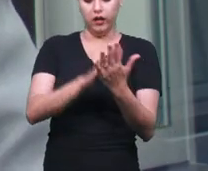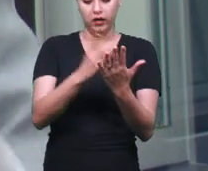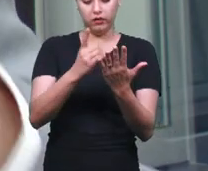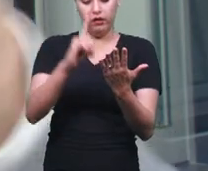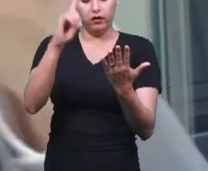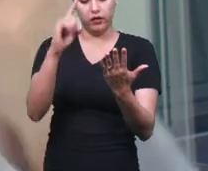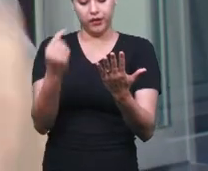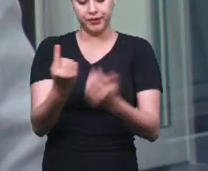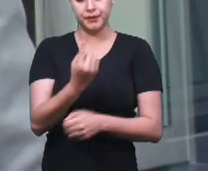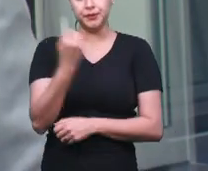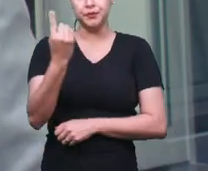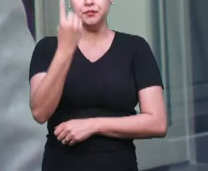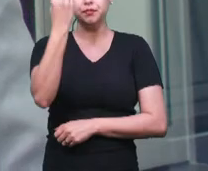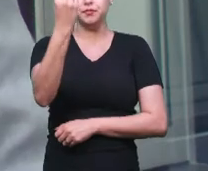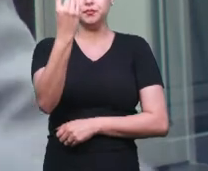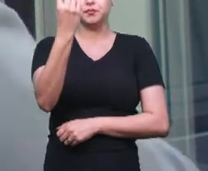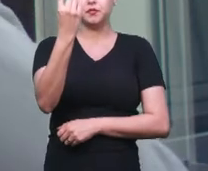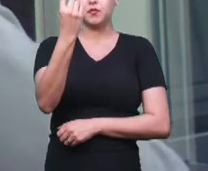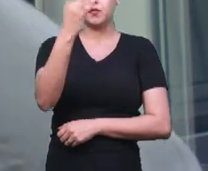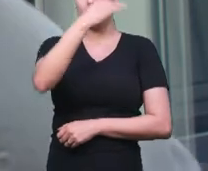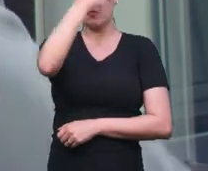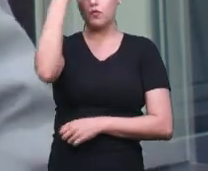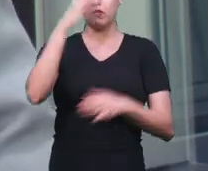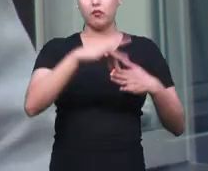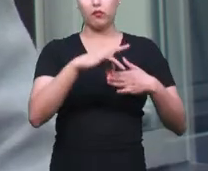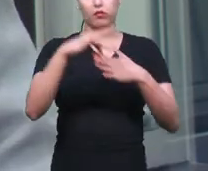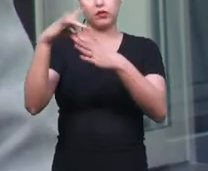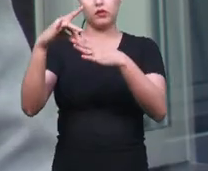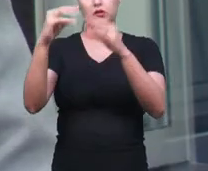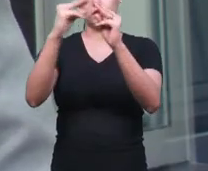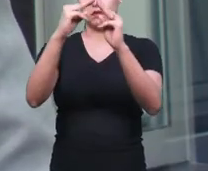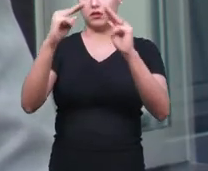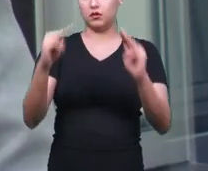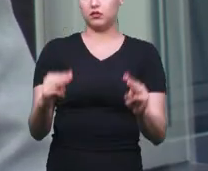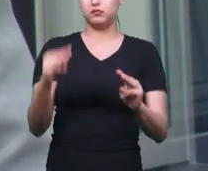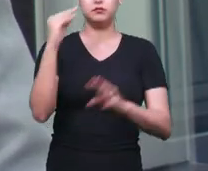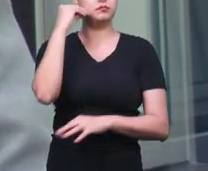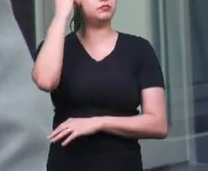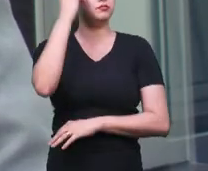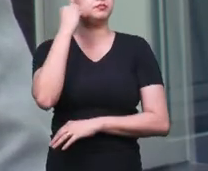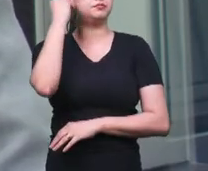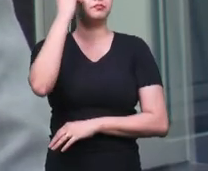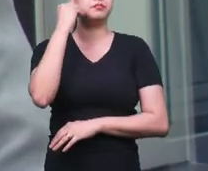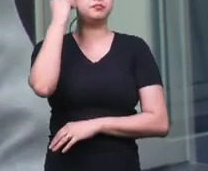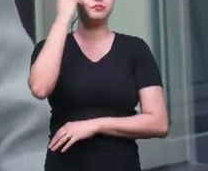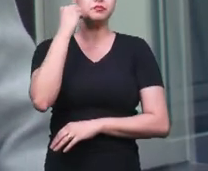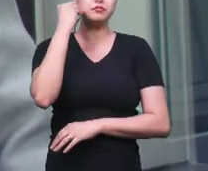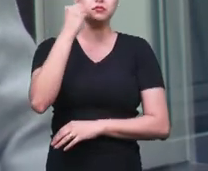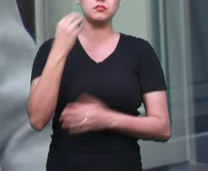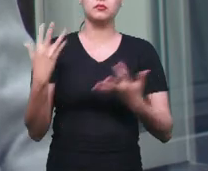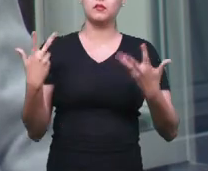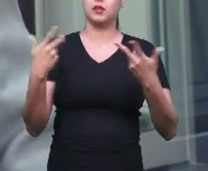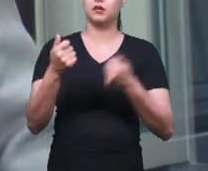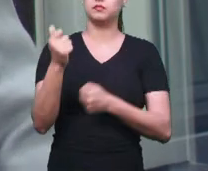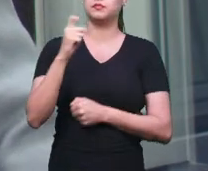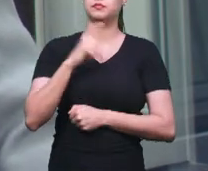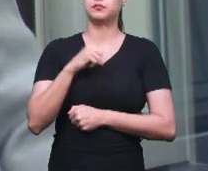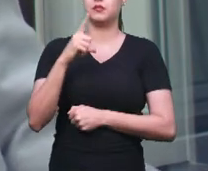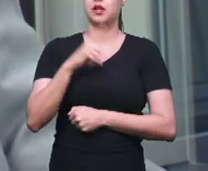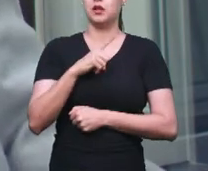Manaim, que uma pessoa me levou lá. E tive uma experiência muito grande. No